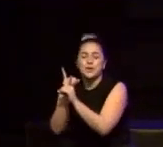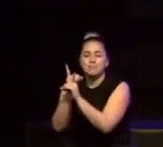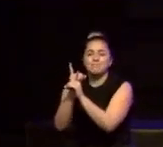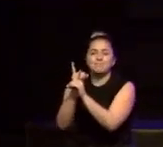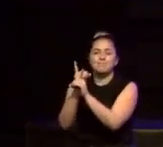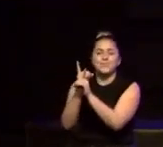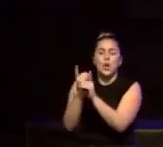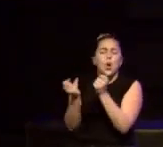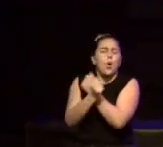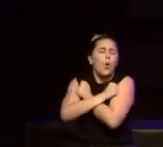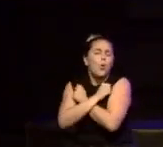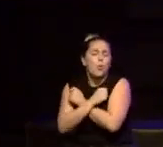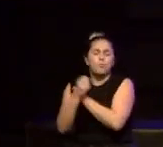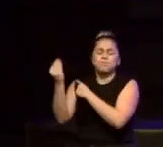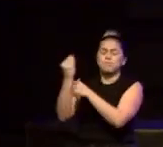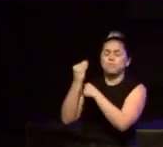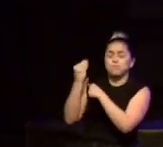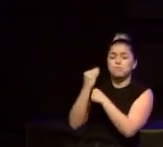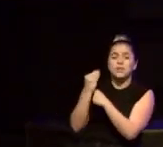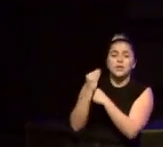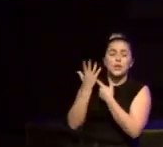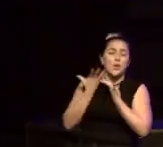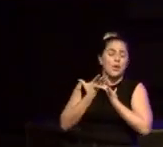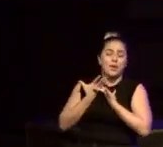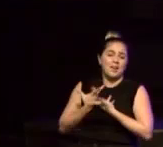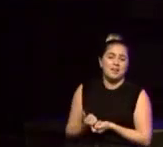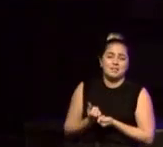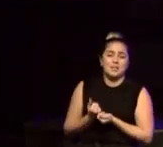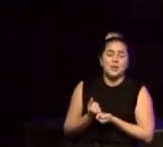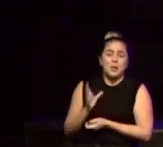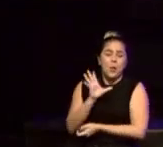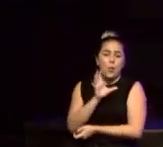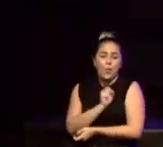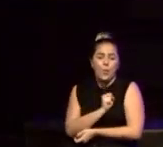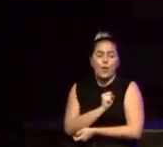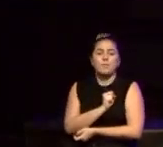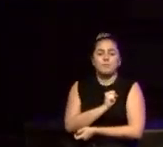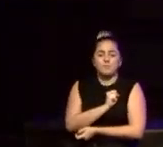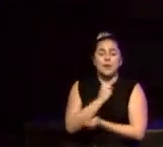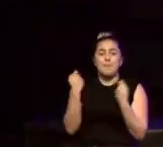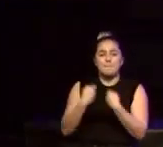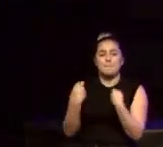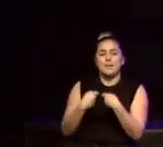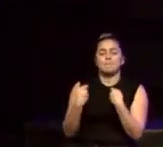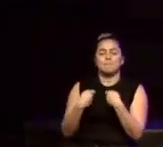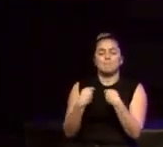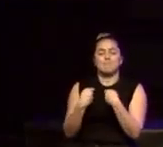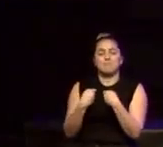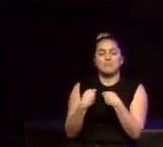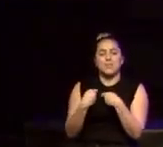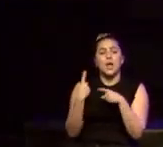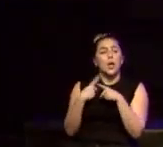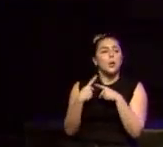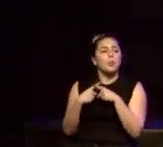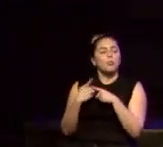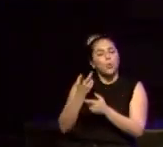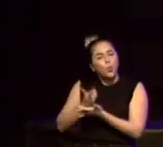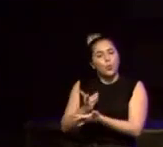o abraço que a gente precisava, o acolhimento, o amor que a gente precisava. E por isso a gente foi